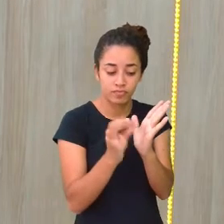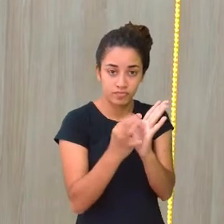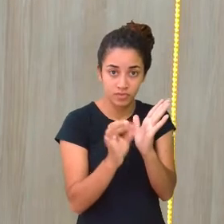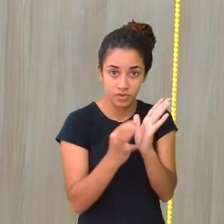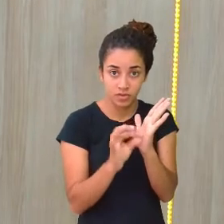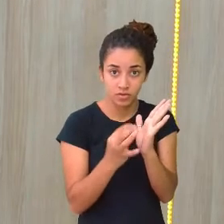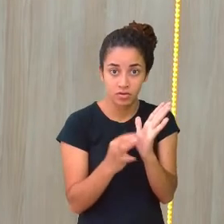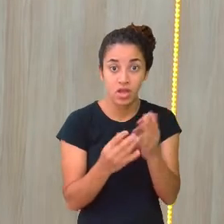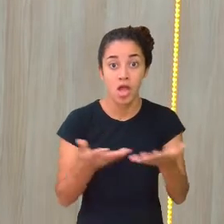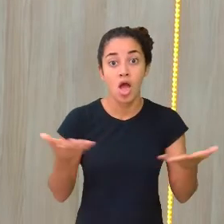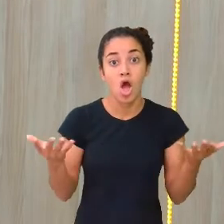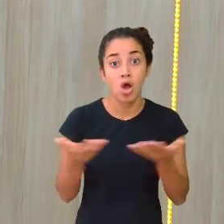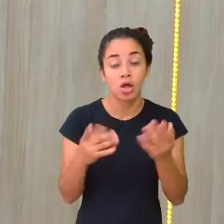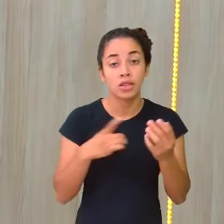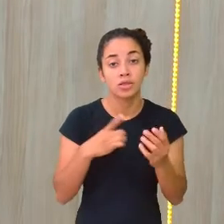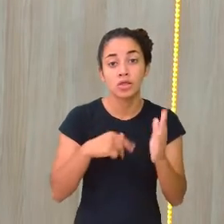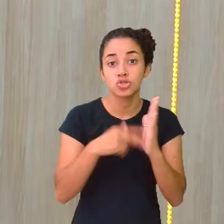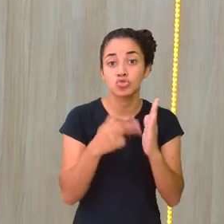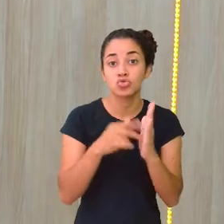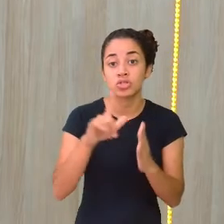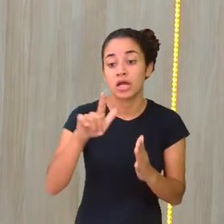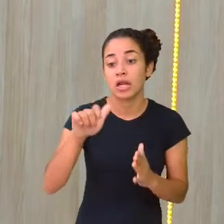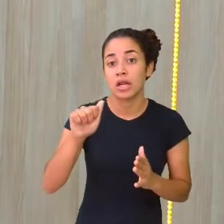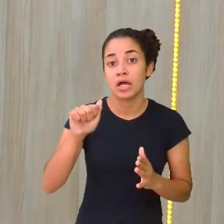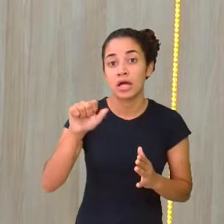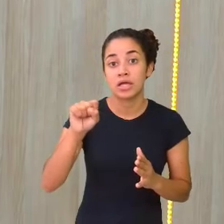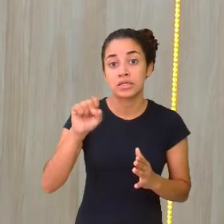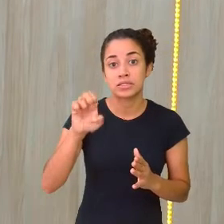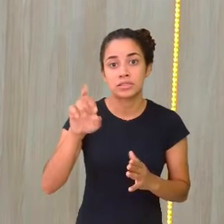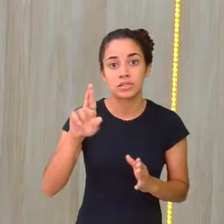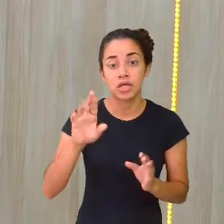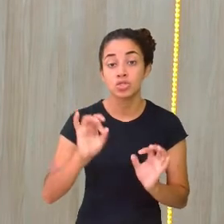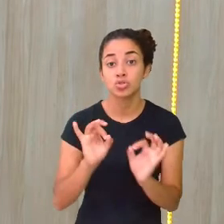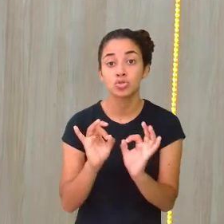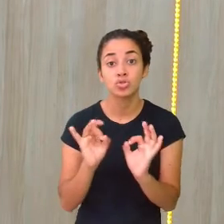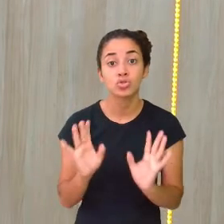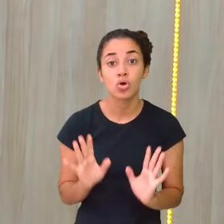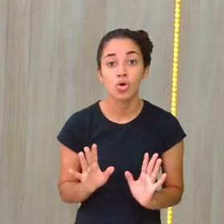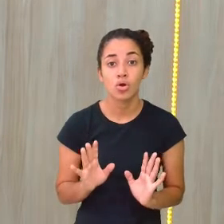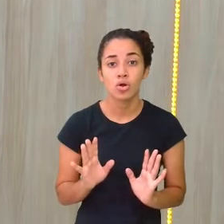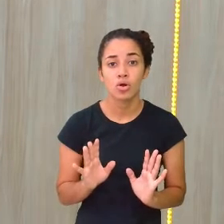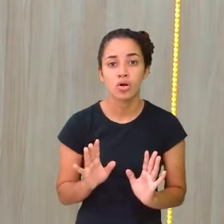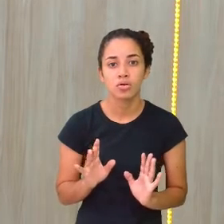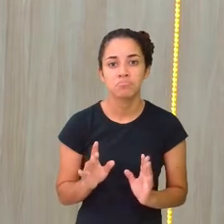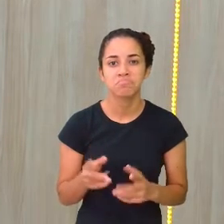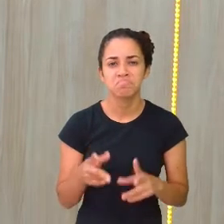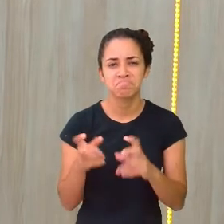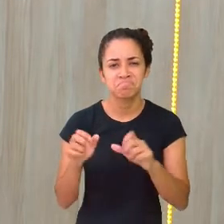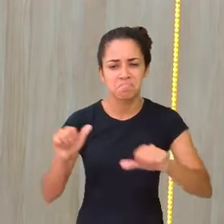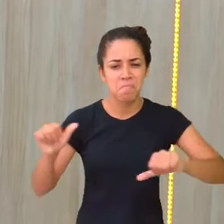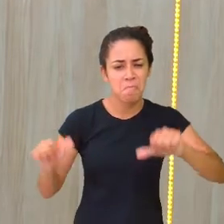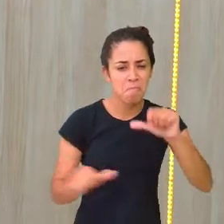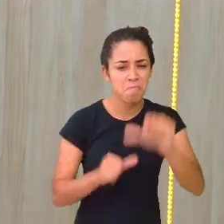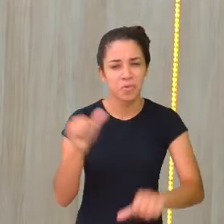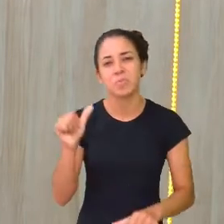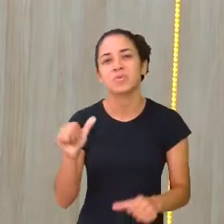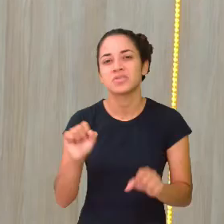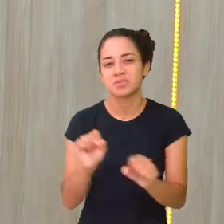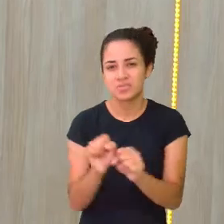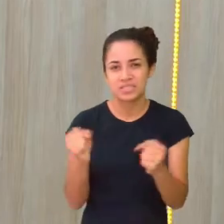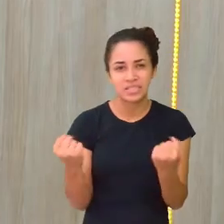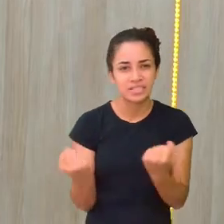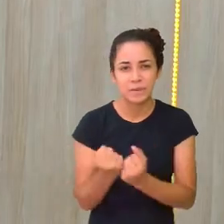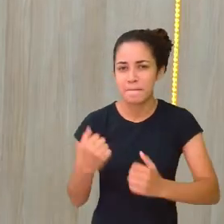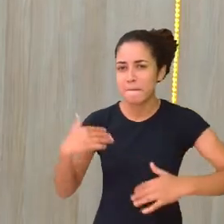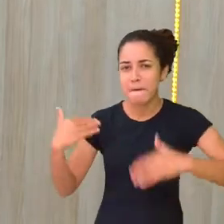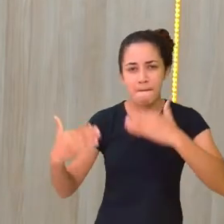para a cirurgia laser e fica só aquele pontozinho, né? Como a coisa avançou, como a sociedade ela vem se